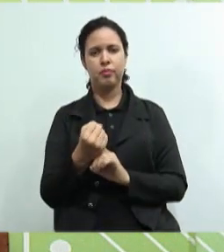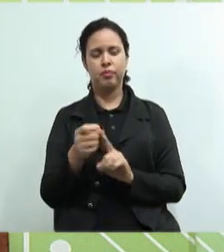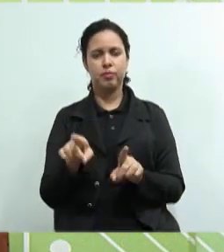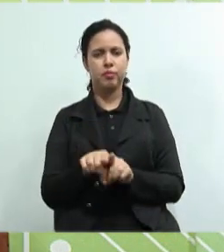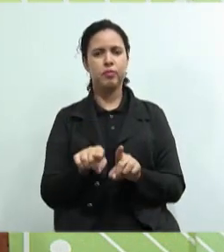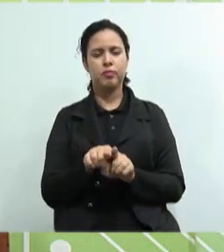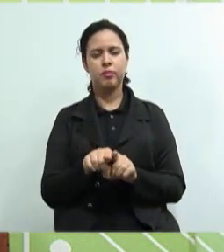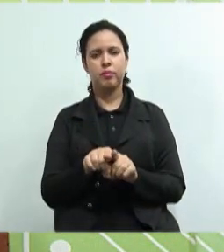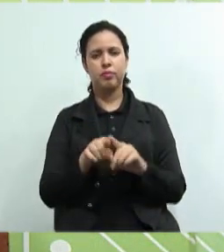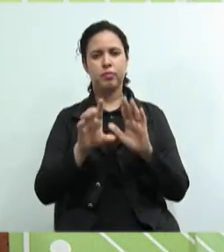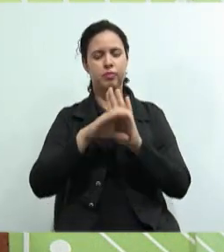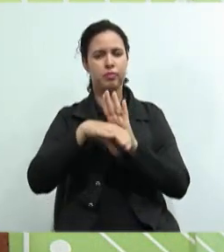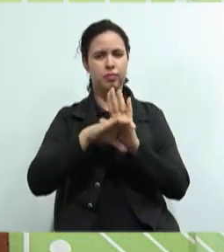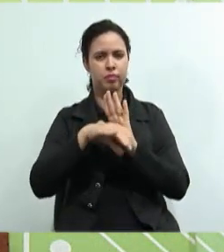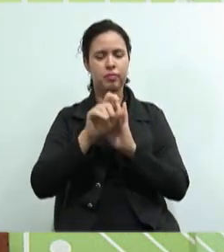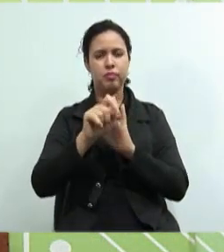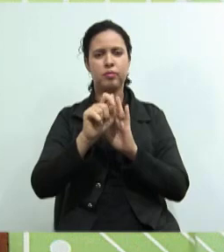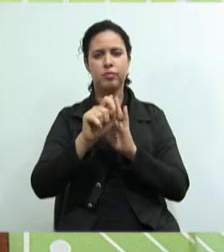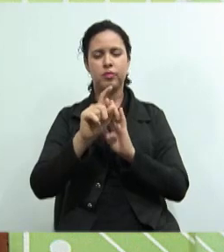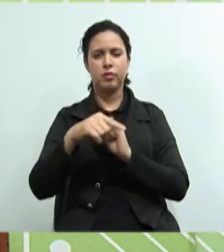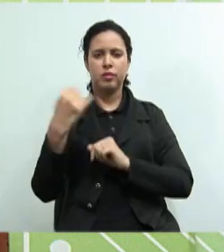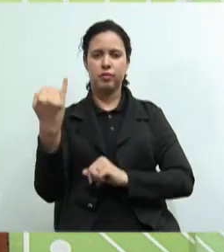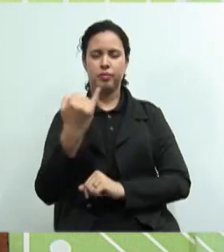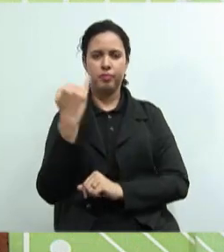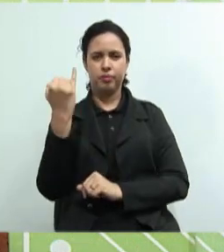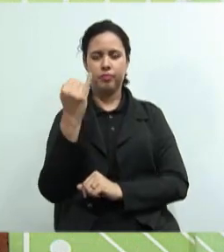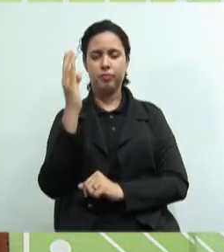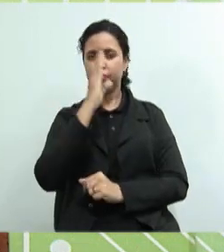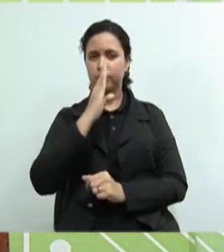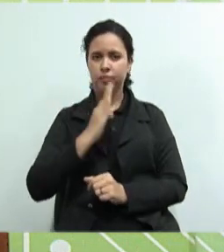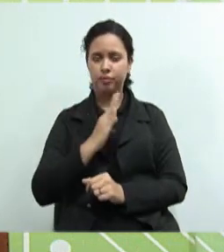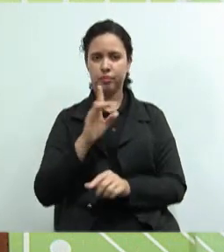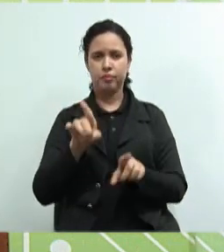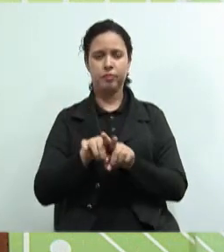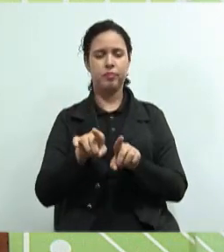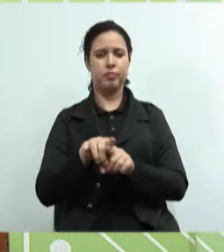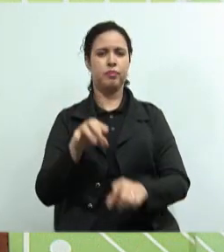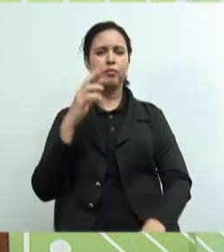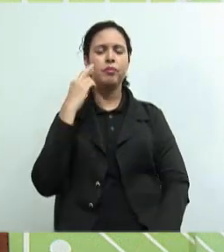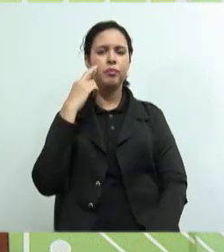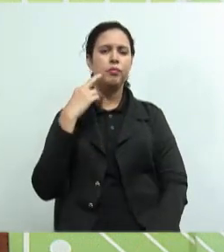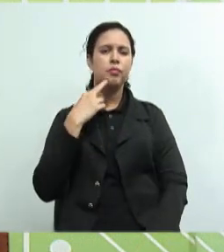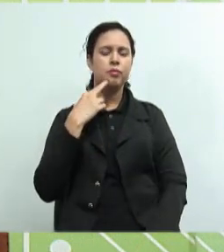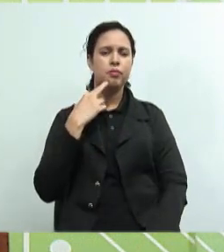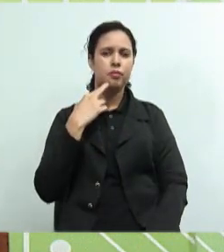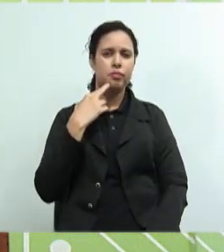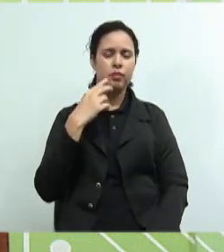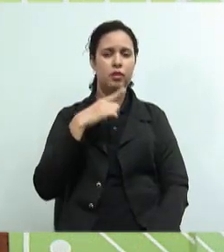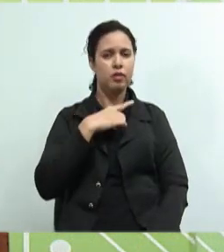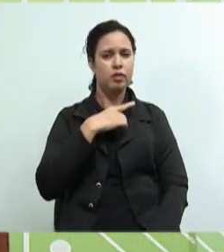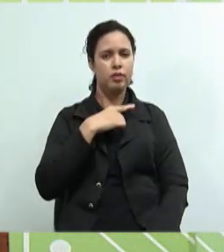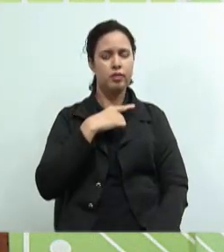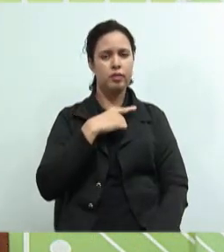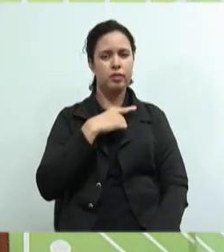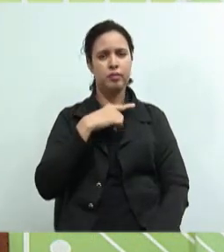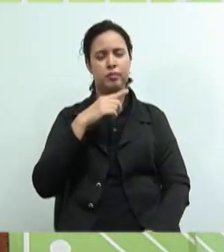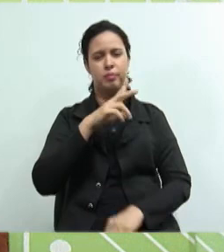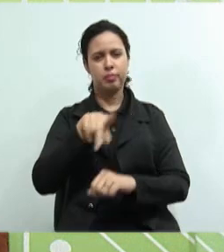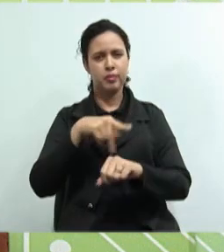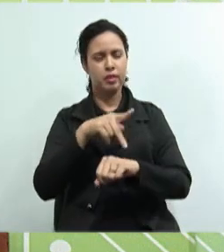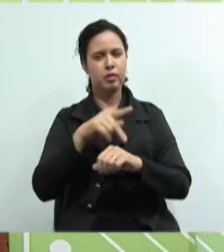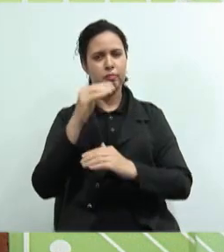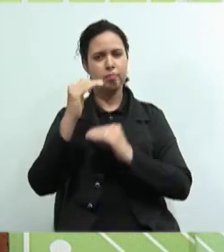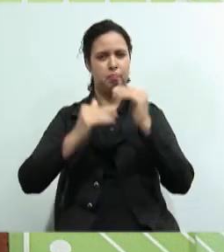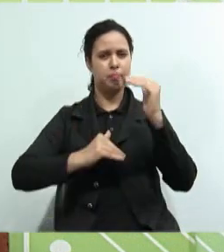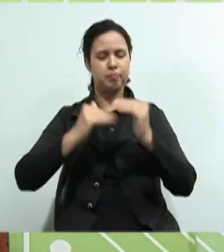pouco de como isso é um assunto relevante para o Brasil e para Rondônia. Nós temos um país tão desigual, essa desigualdade